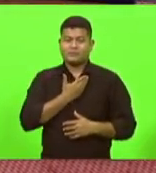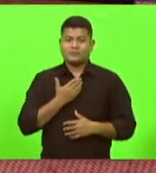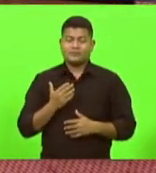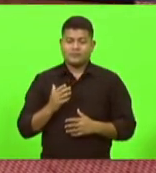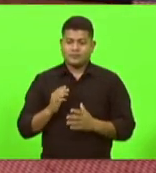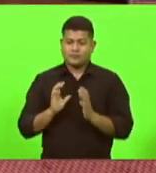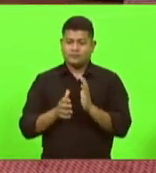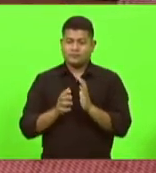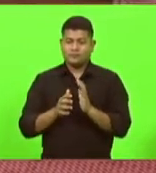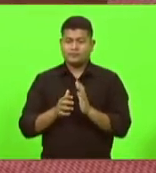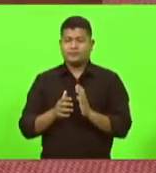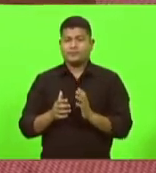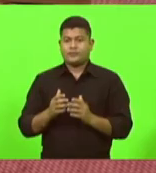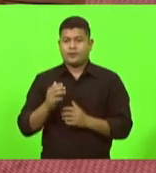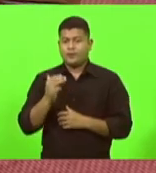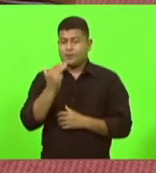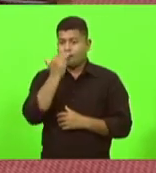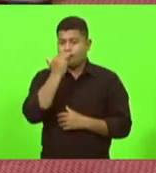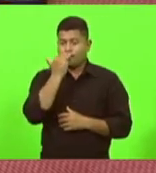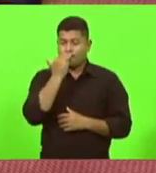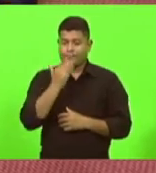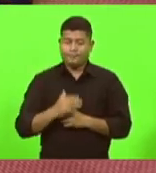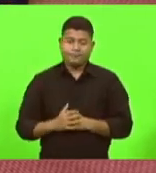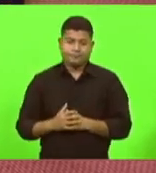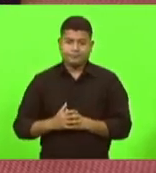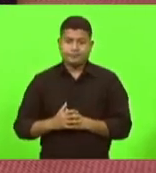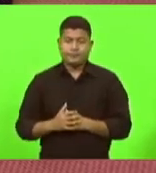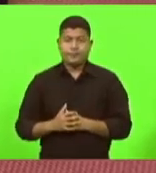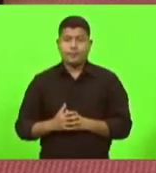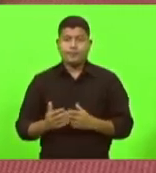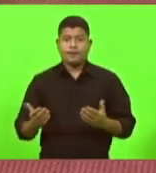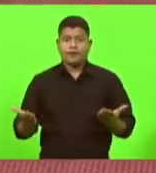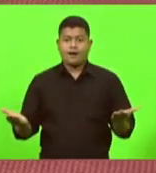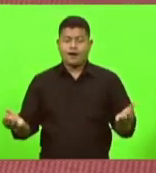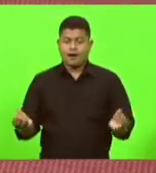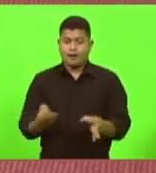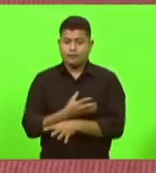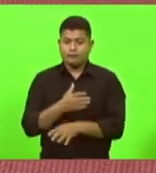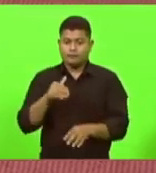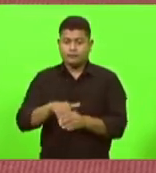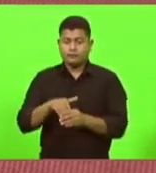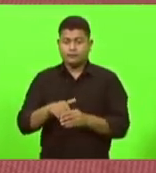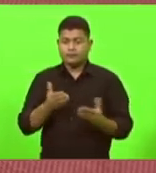Sopelsa. Encerrada a votação, passo a palavra ao presidente da sessão.